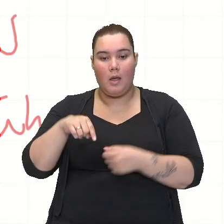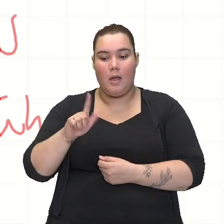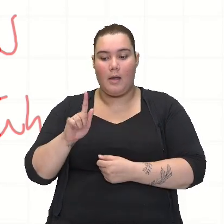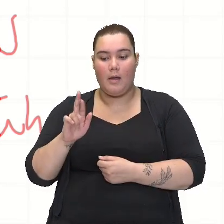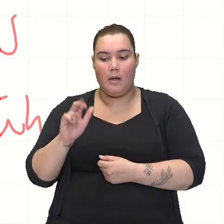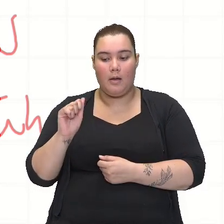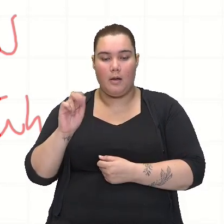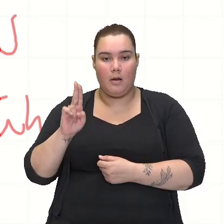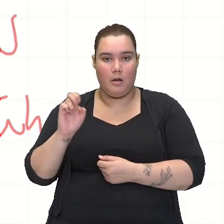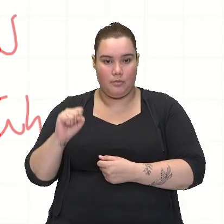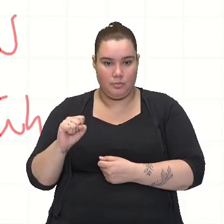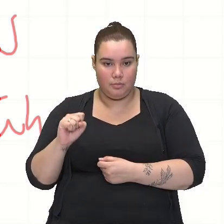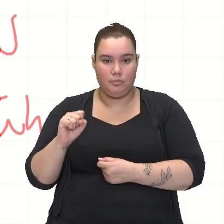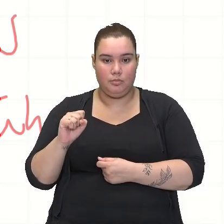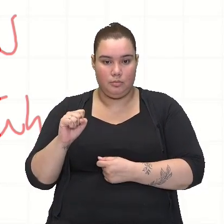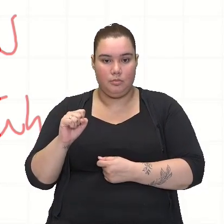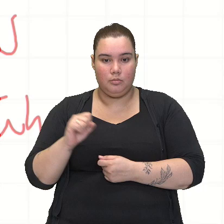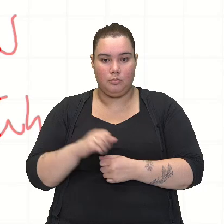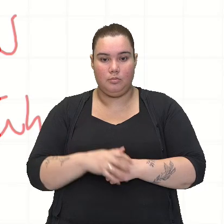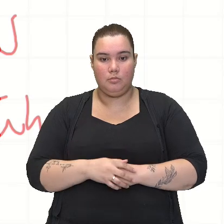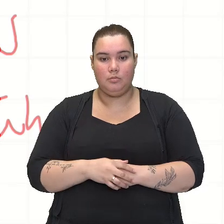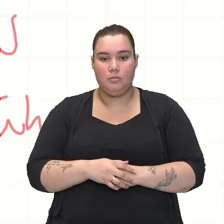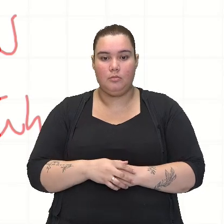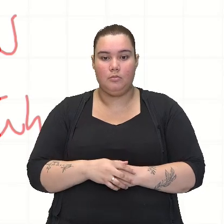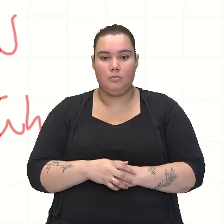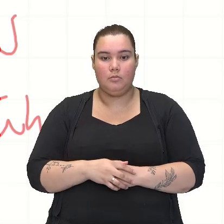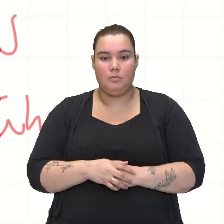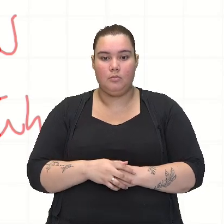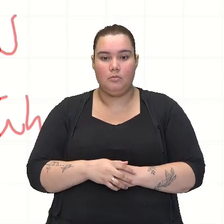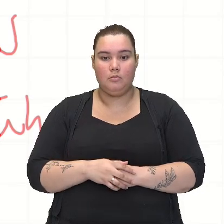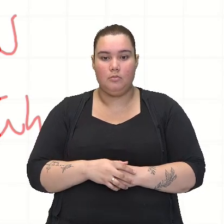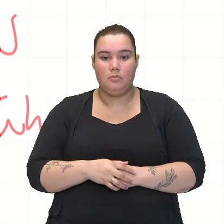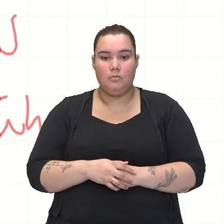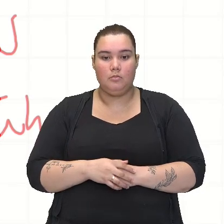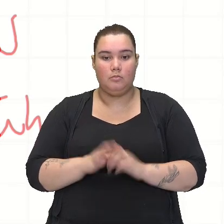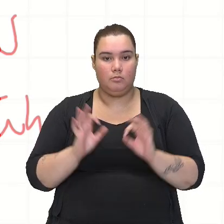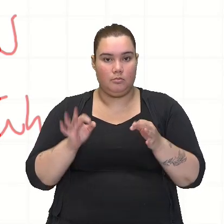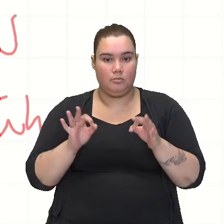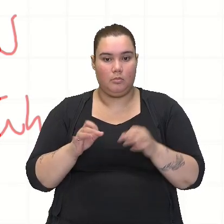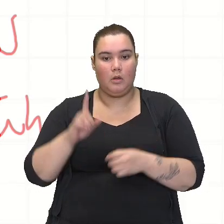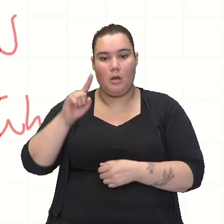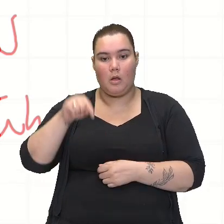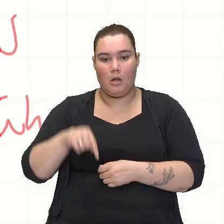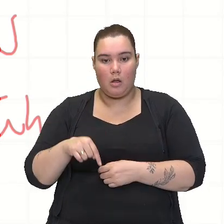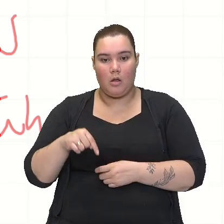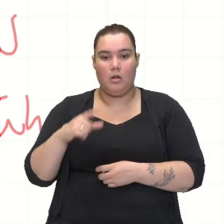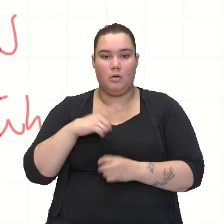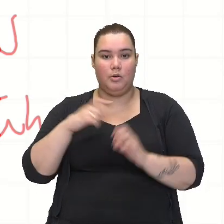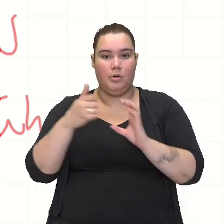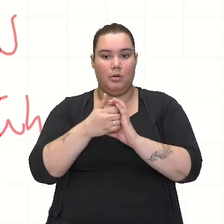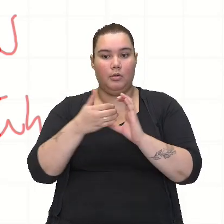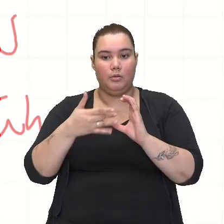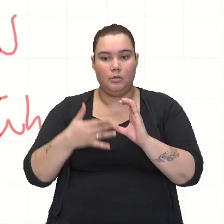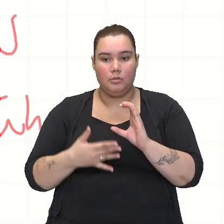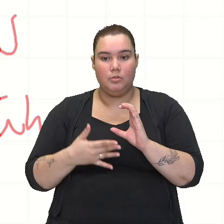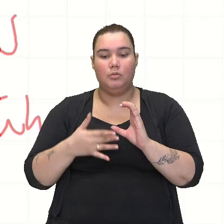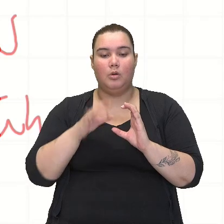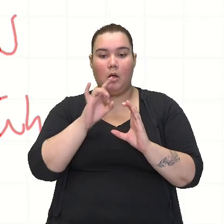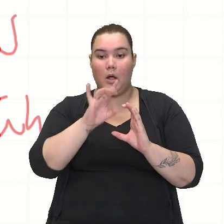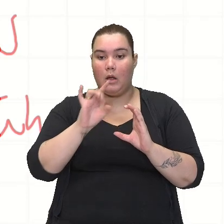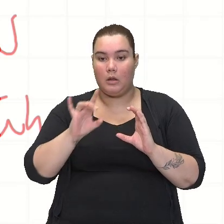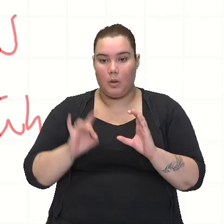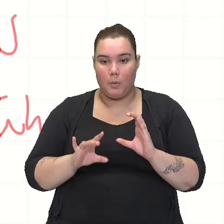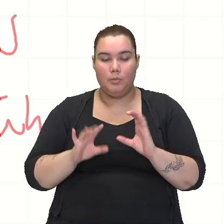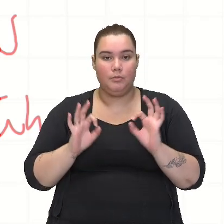ao ângulo de rotação. Essas são as características de cada